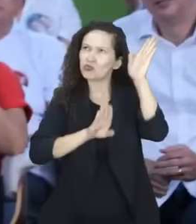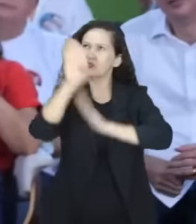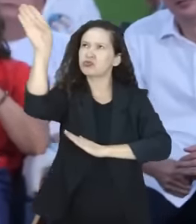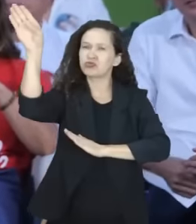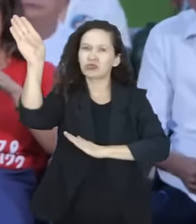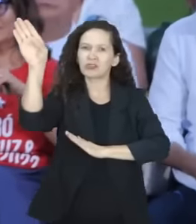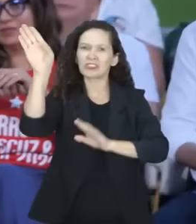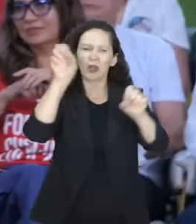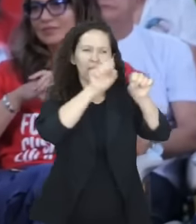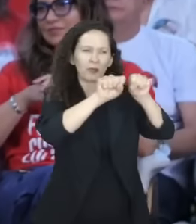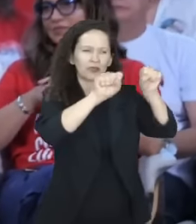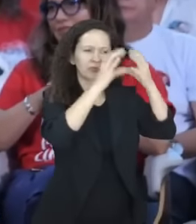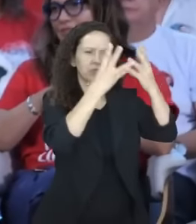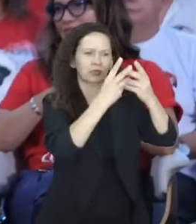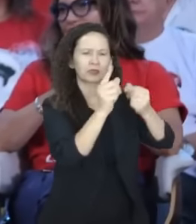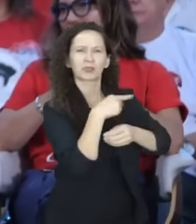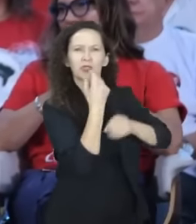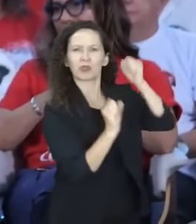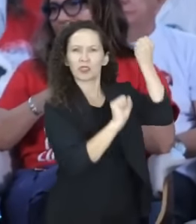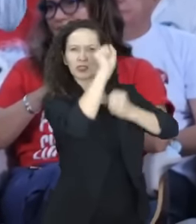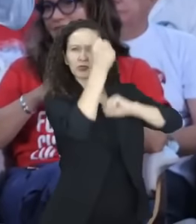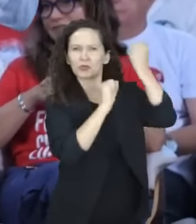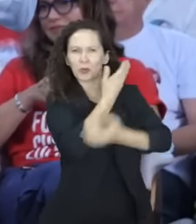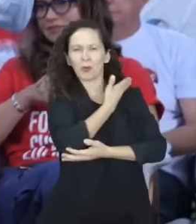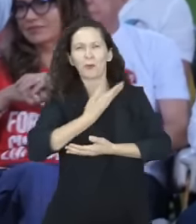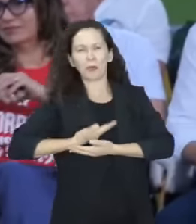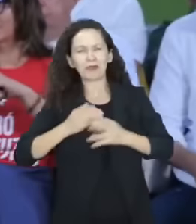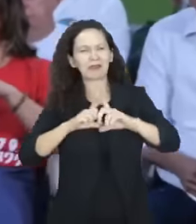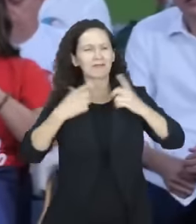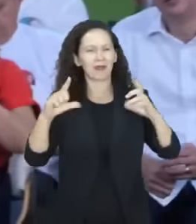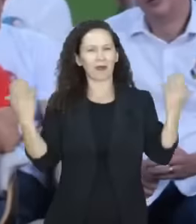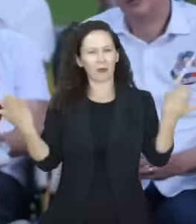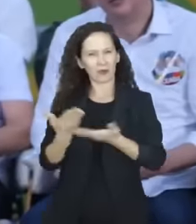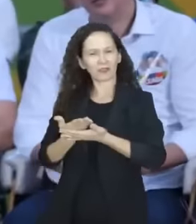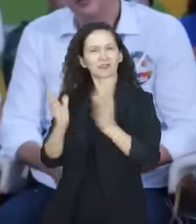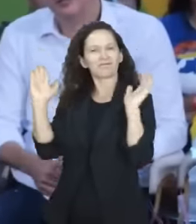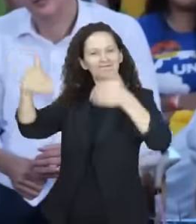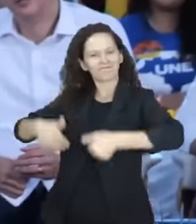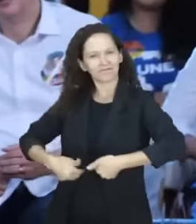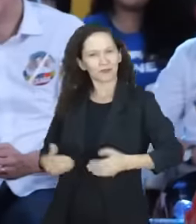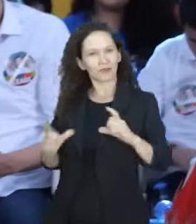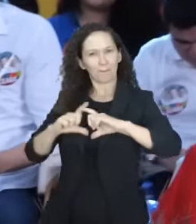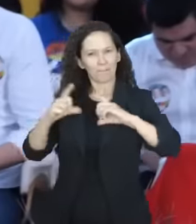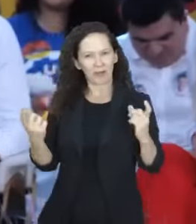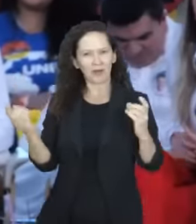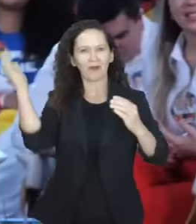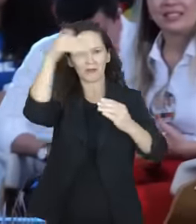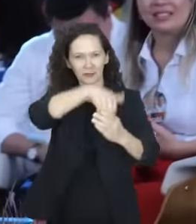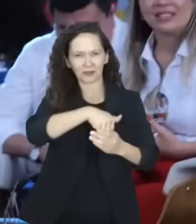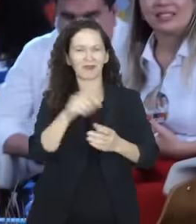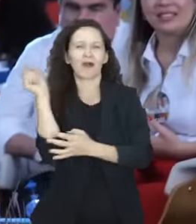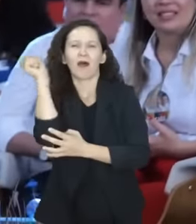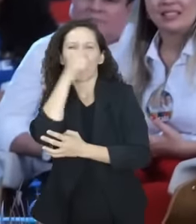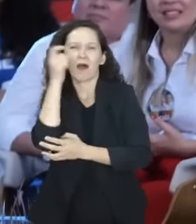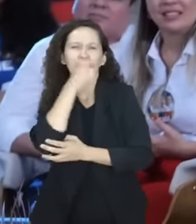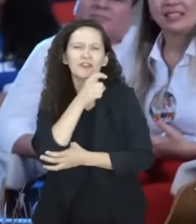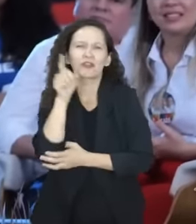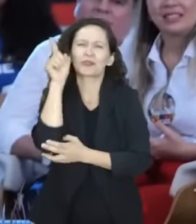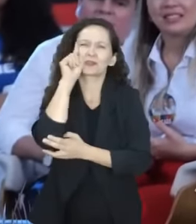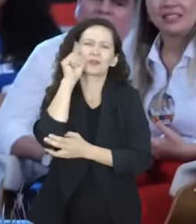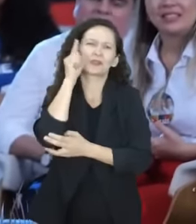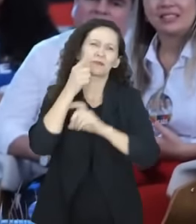das nossas indústrias públicas está maior, a fome está maior. as mentiras são muito maiores. Eu